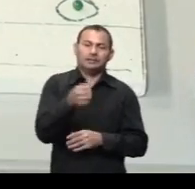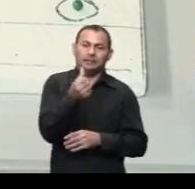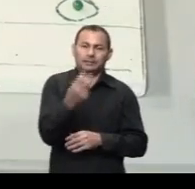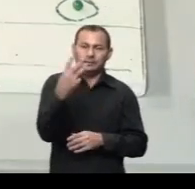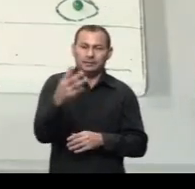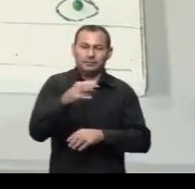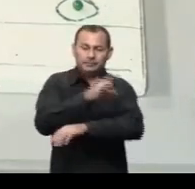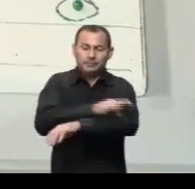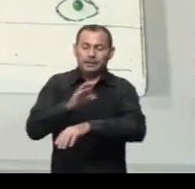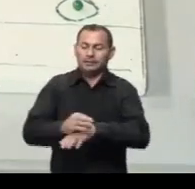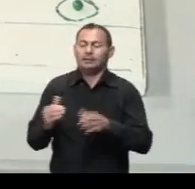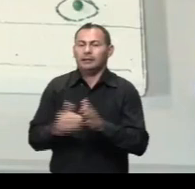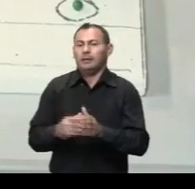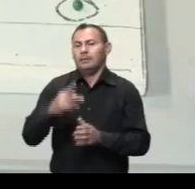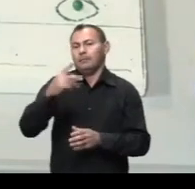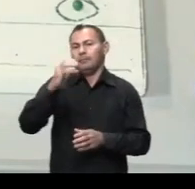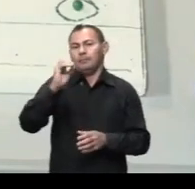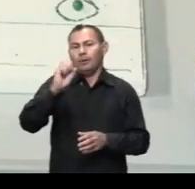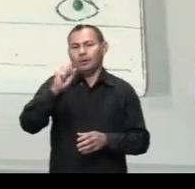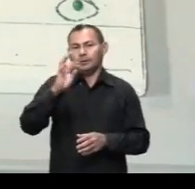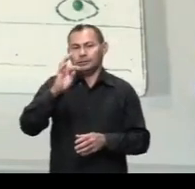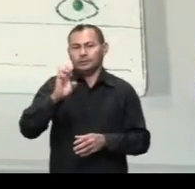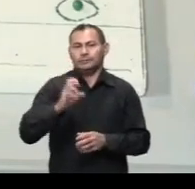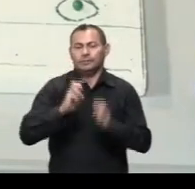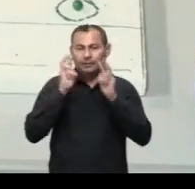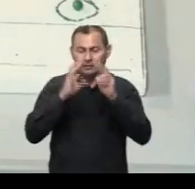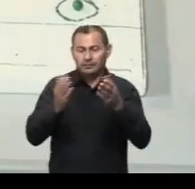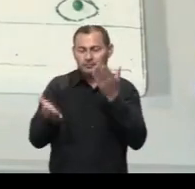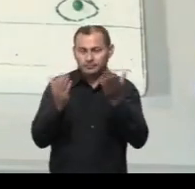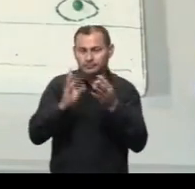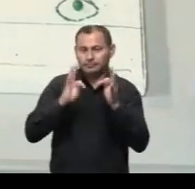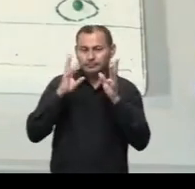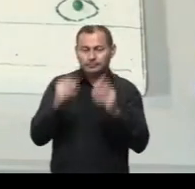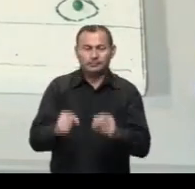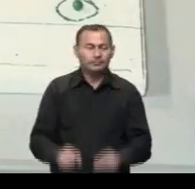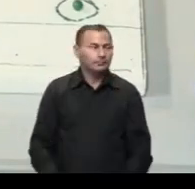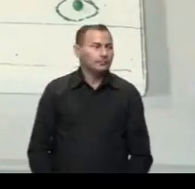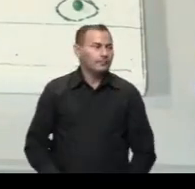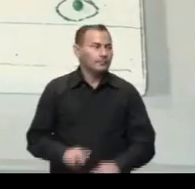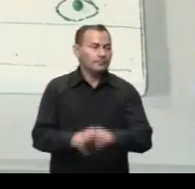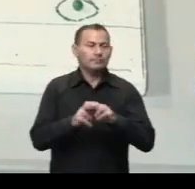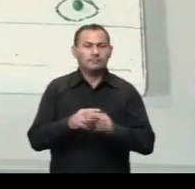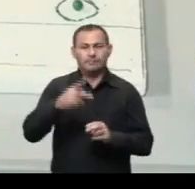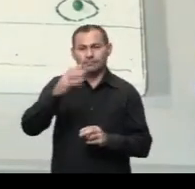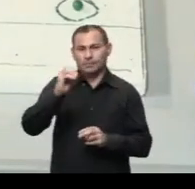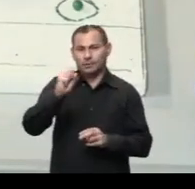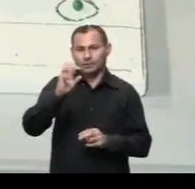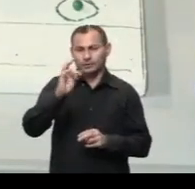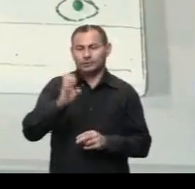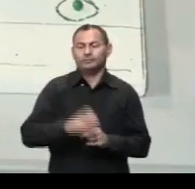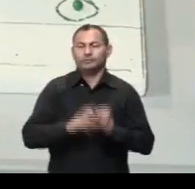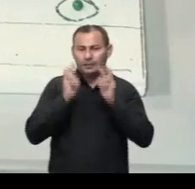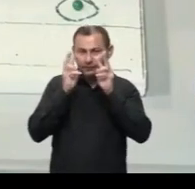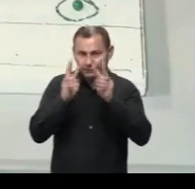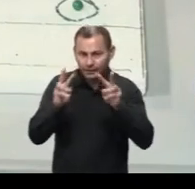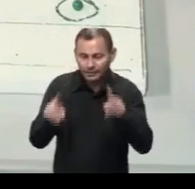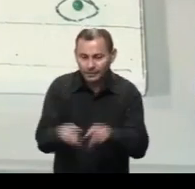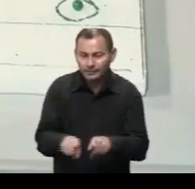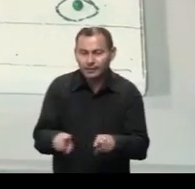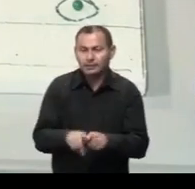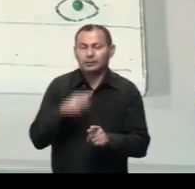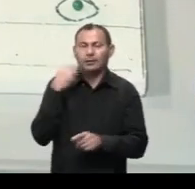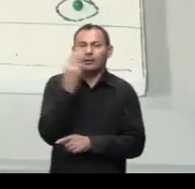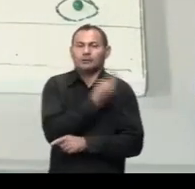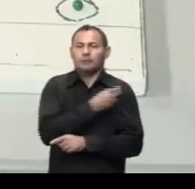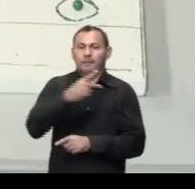6,63 metros até a face do poste. Então, a gente vai se basear tudo através desse poste aqui. E repare também que o